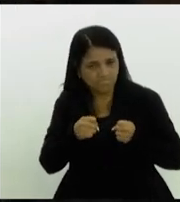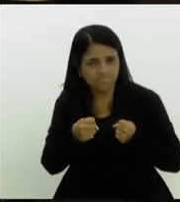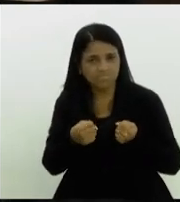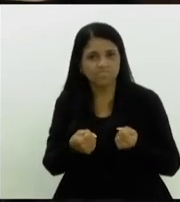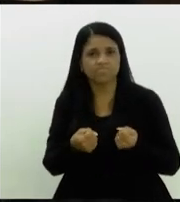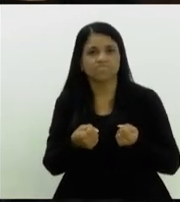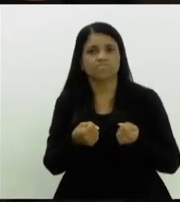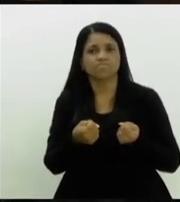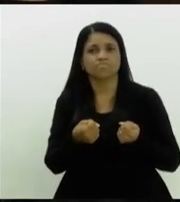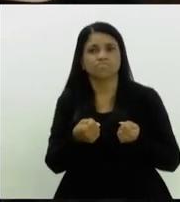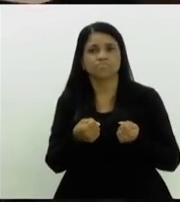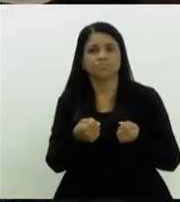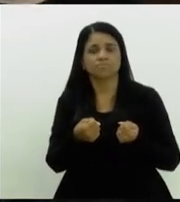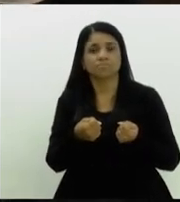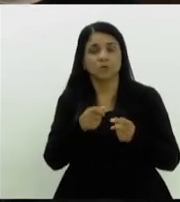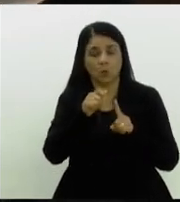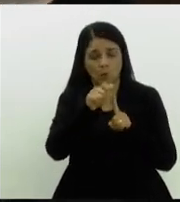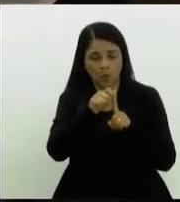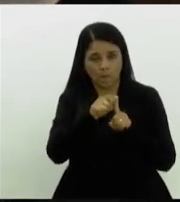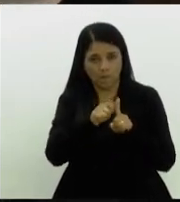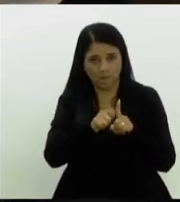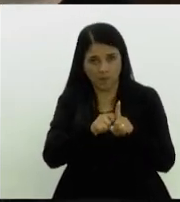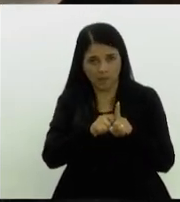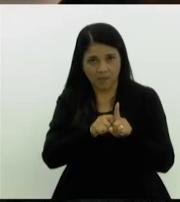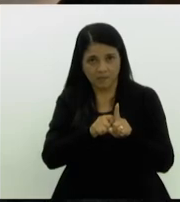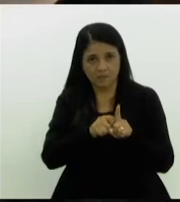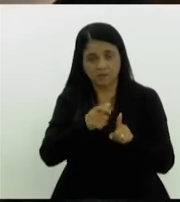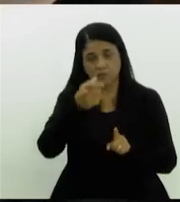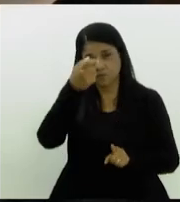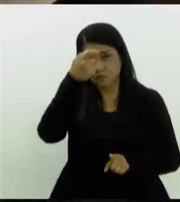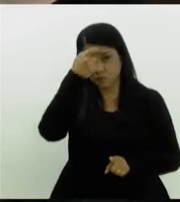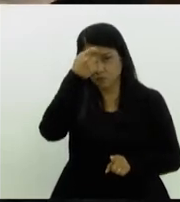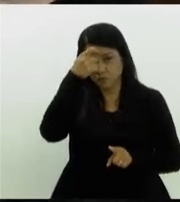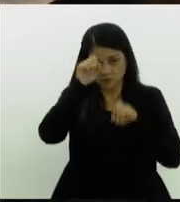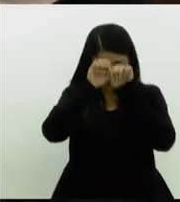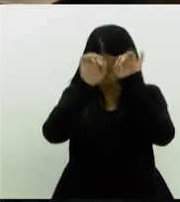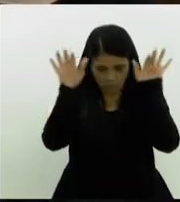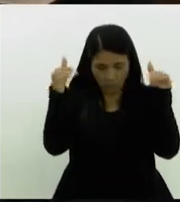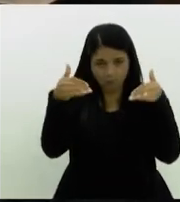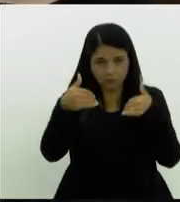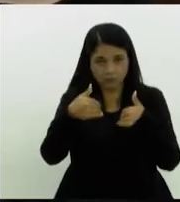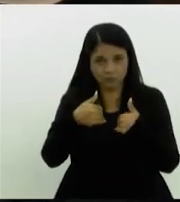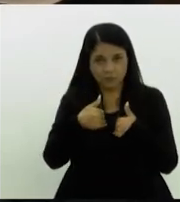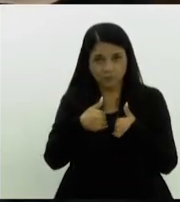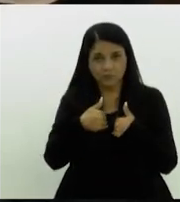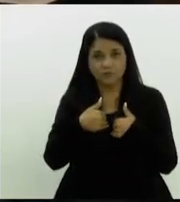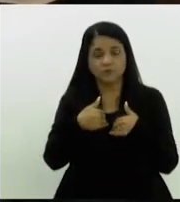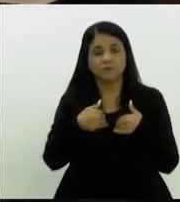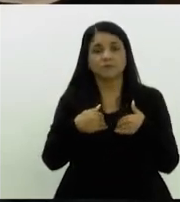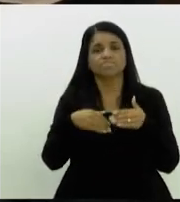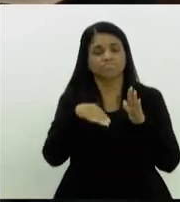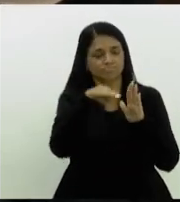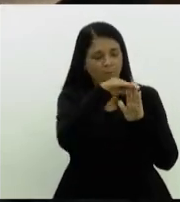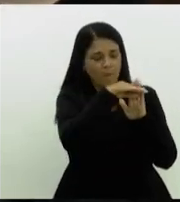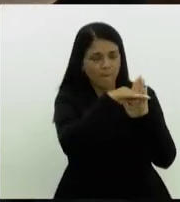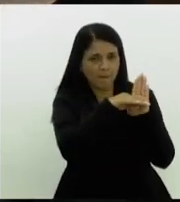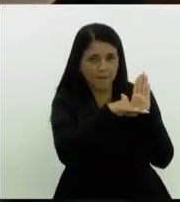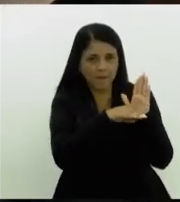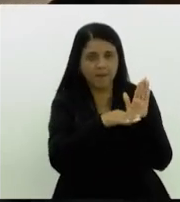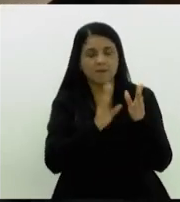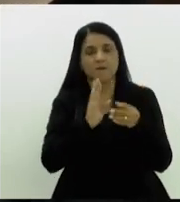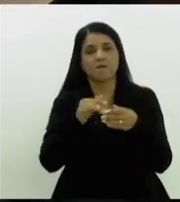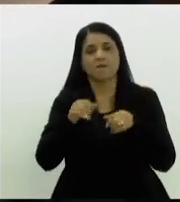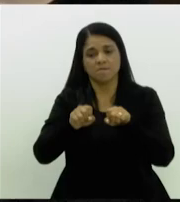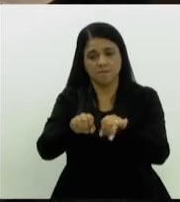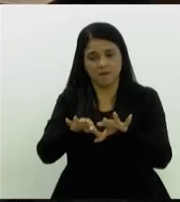se tratando do mês da conscientização do autismo, para que viesse ao plenário e pudesse ser